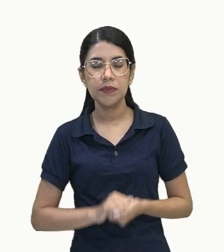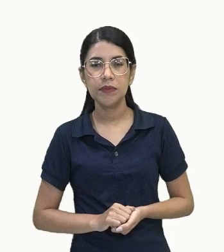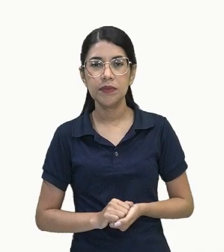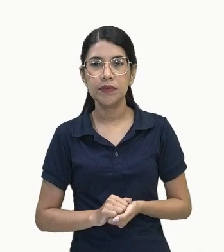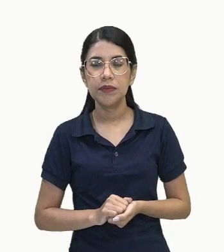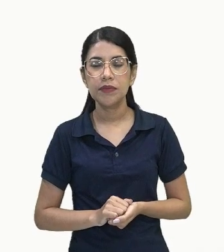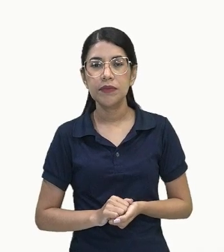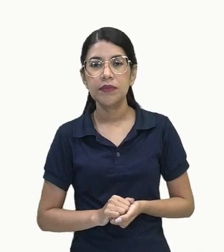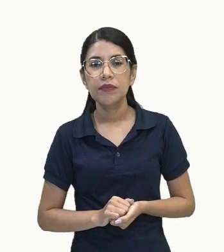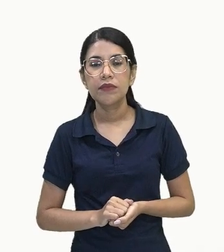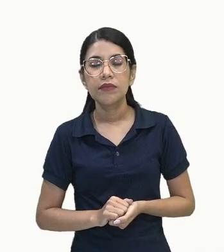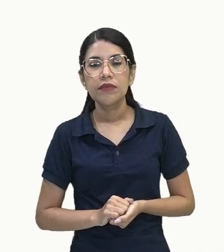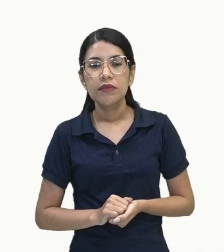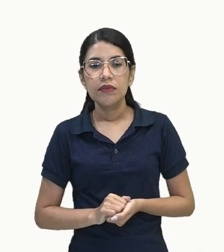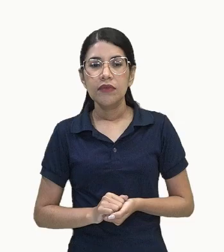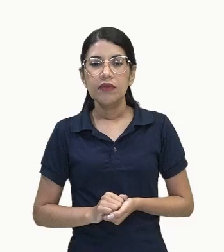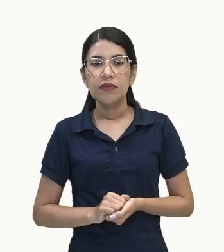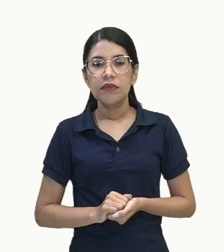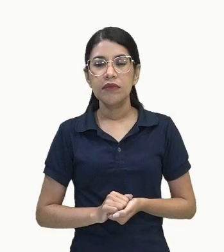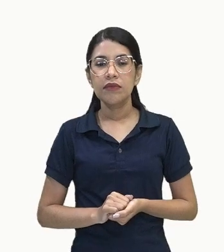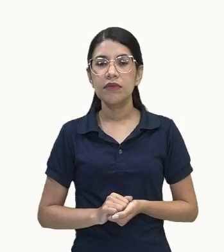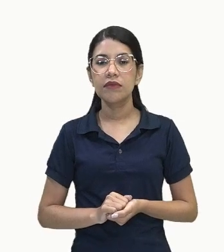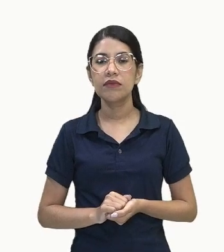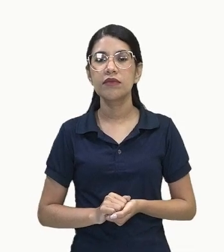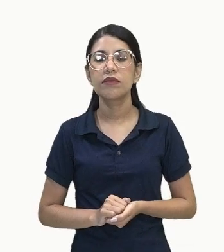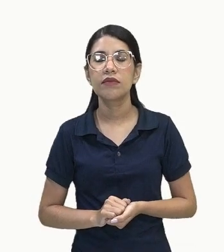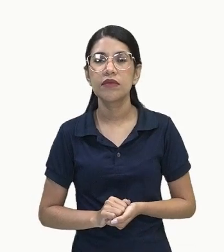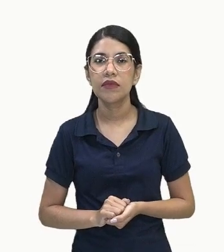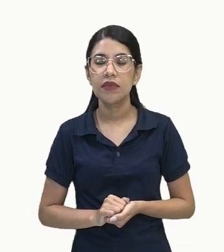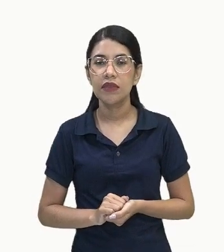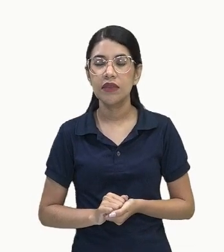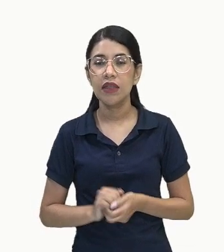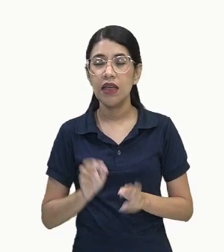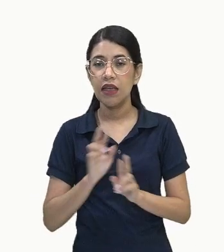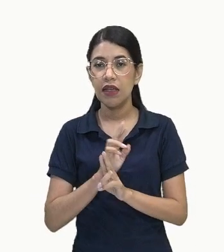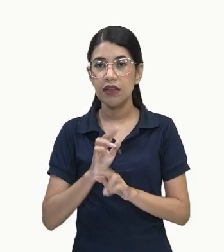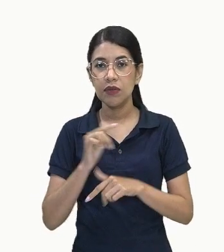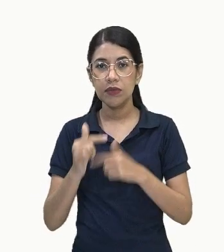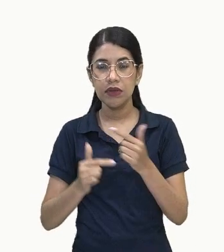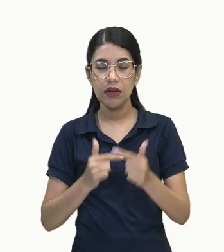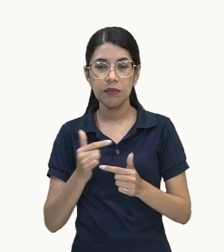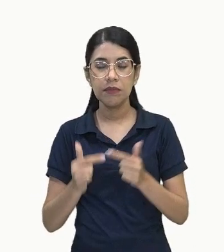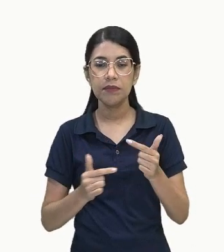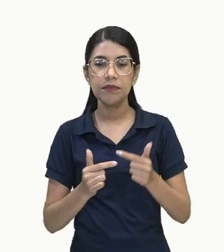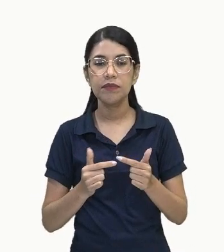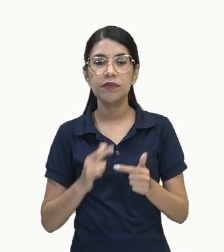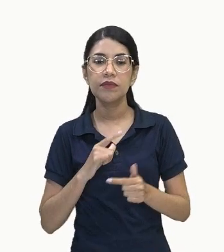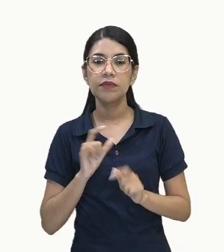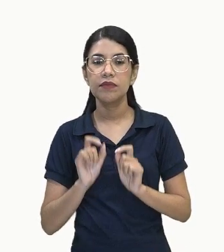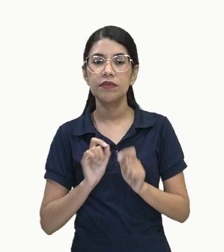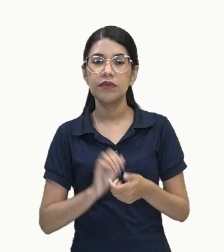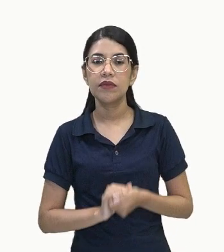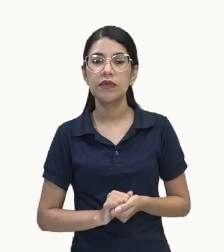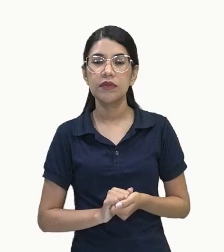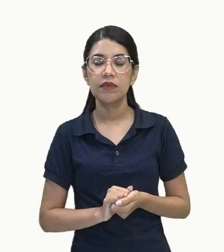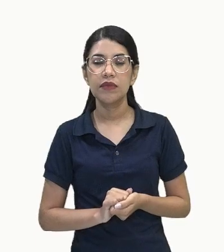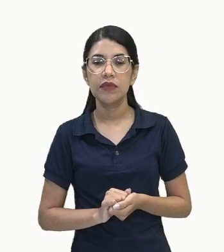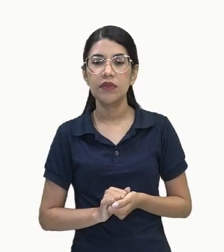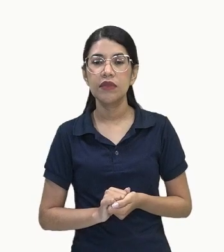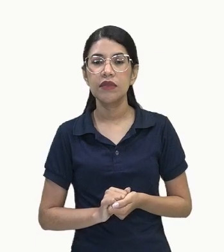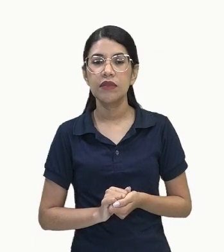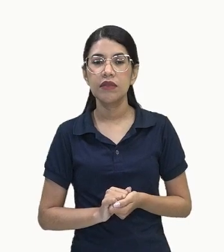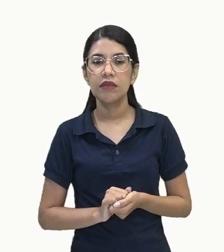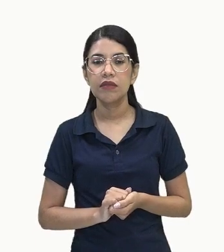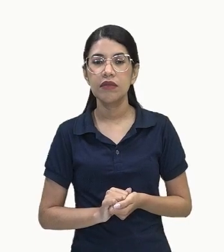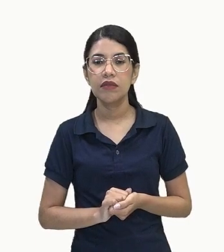lá. No campo das relações de trabalho, os modelos adotados, como o trato do trabalho empregado, como eu falei para vocês, e